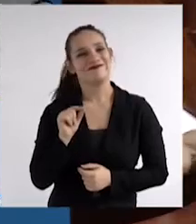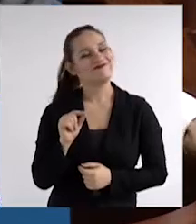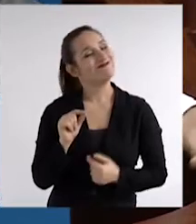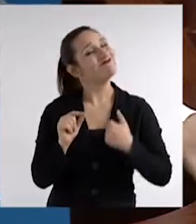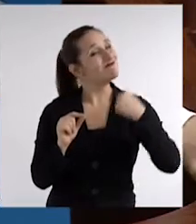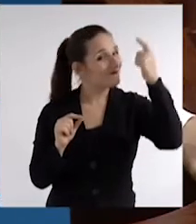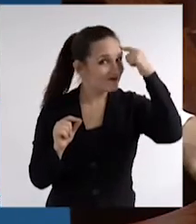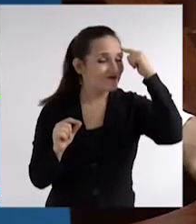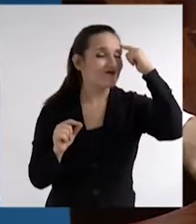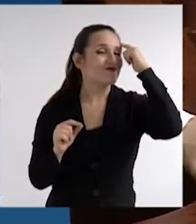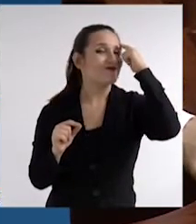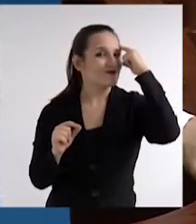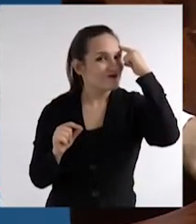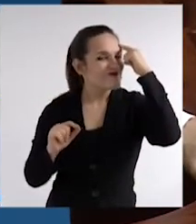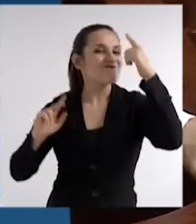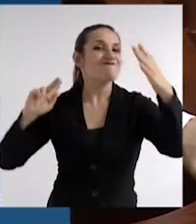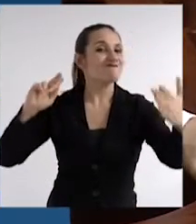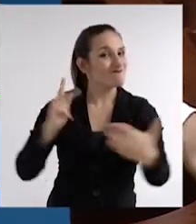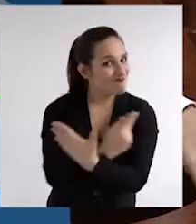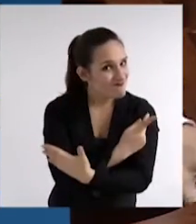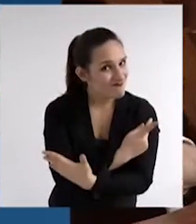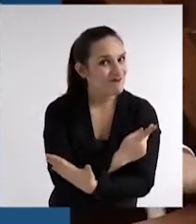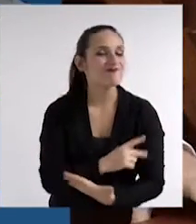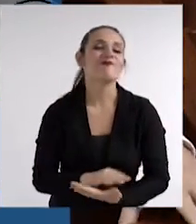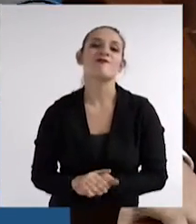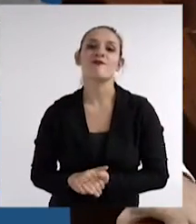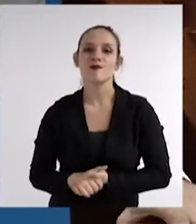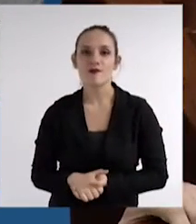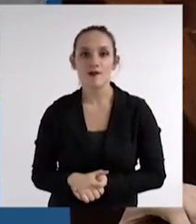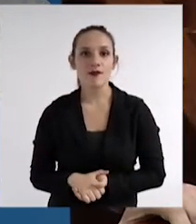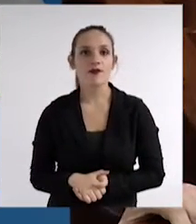na minha avaliação, errada.